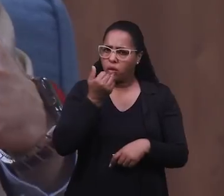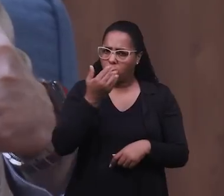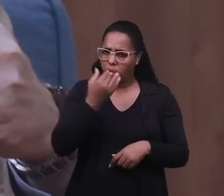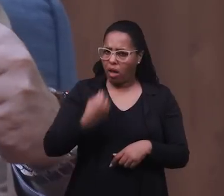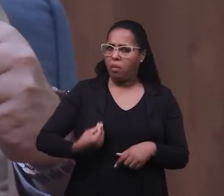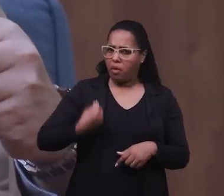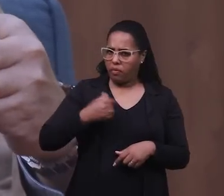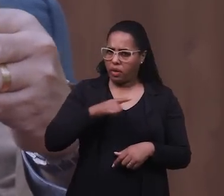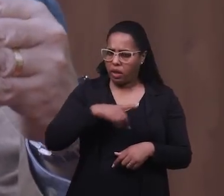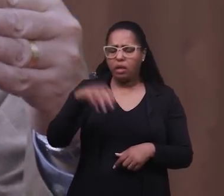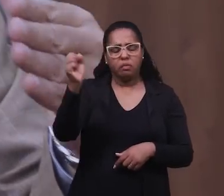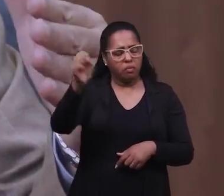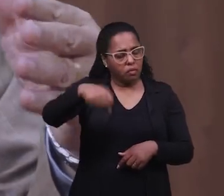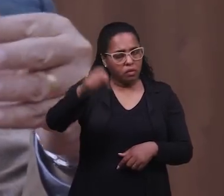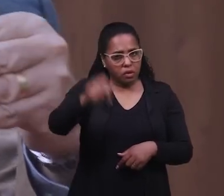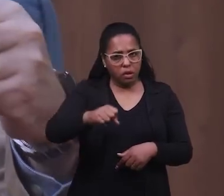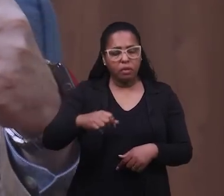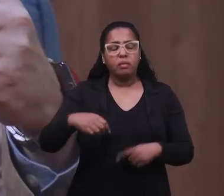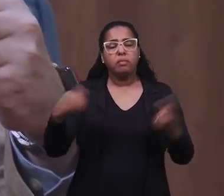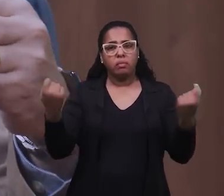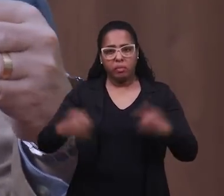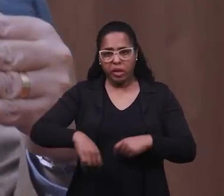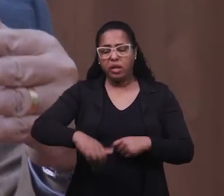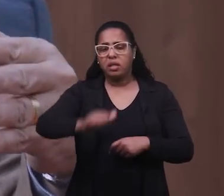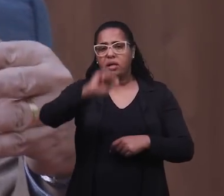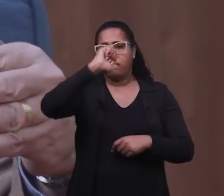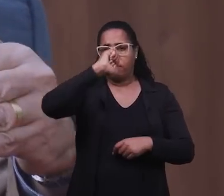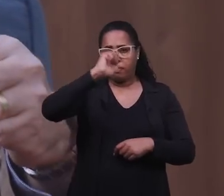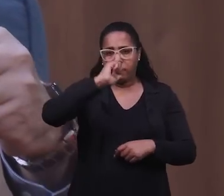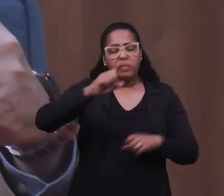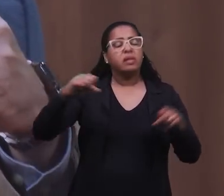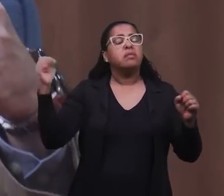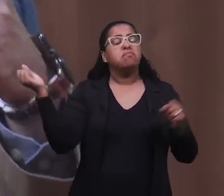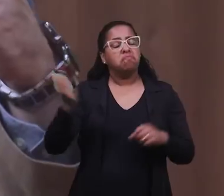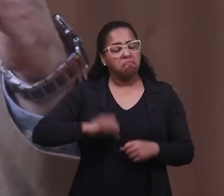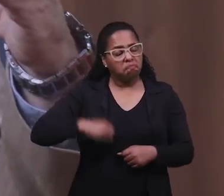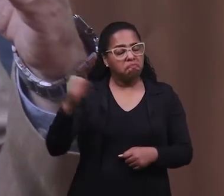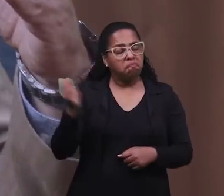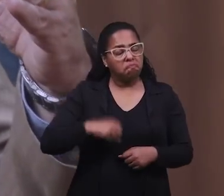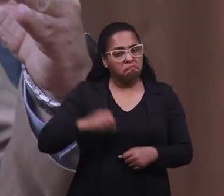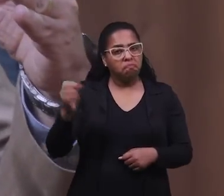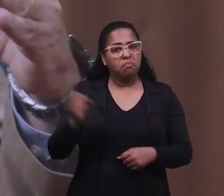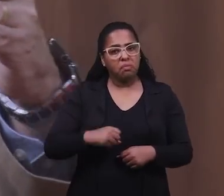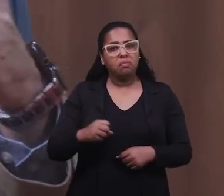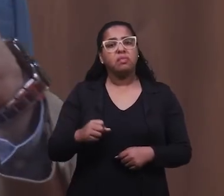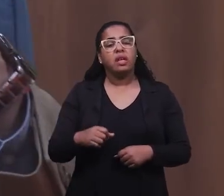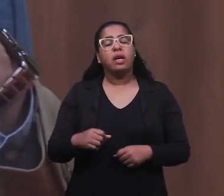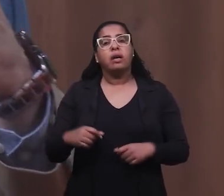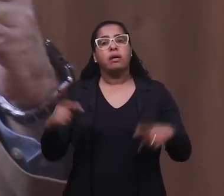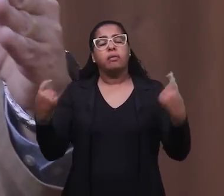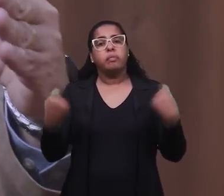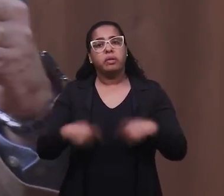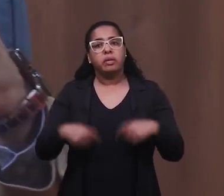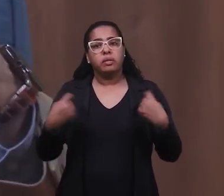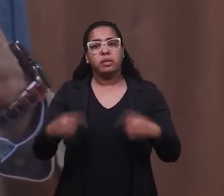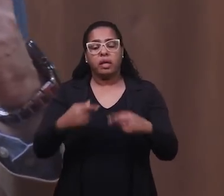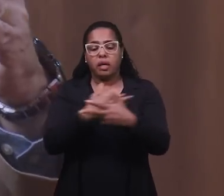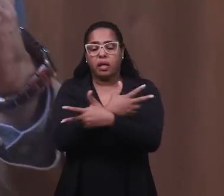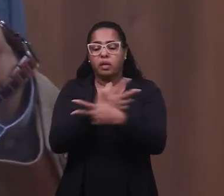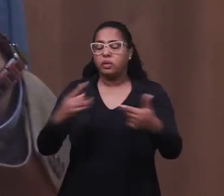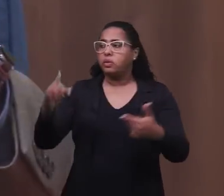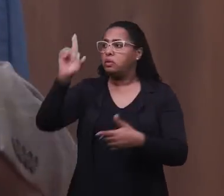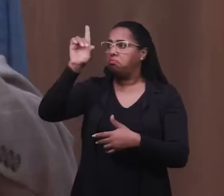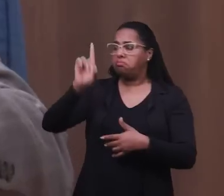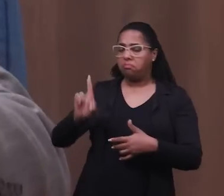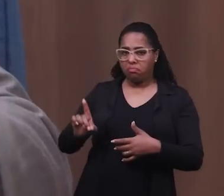comer para sobreviver, claro, você precisa beber, né? Você precisa que as